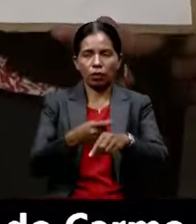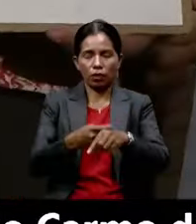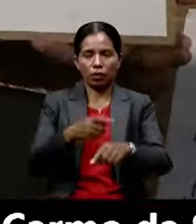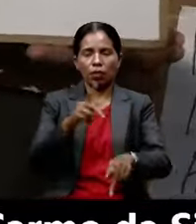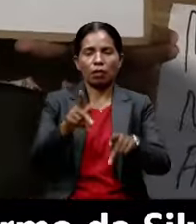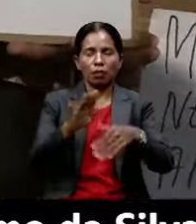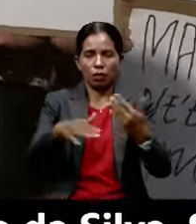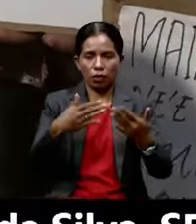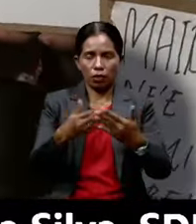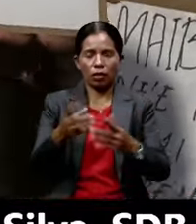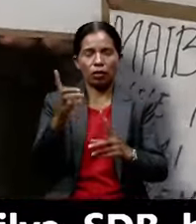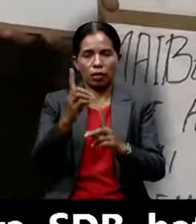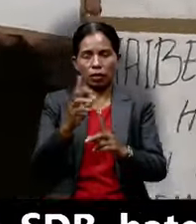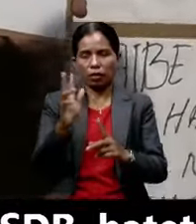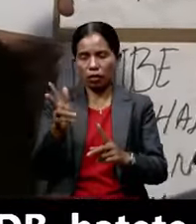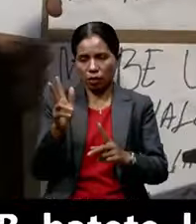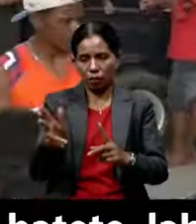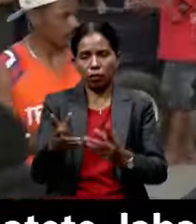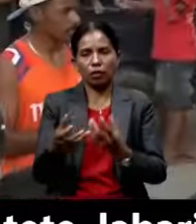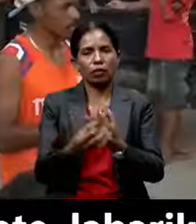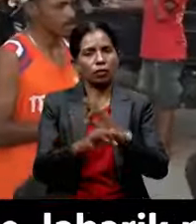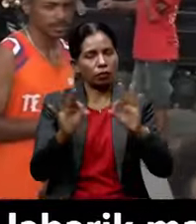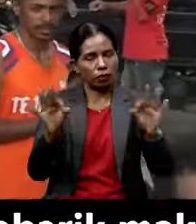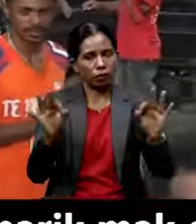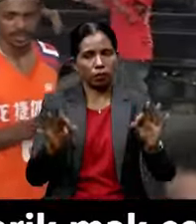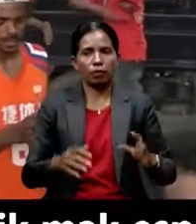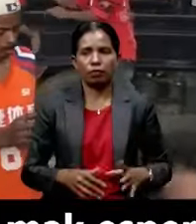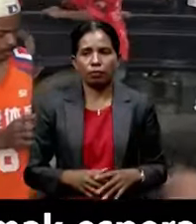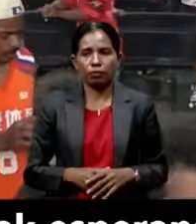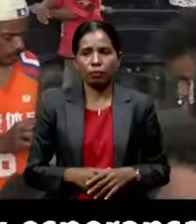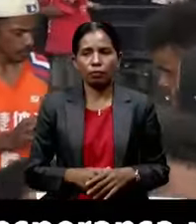comunidade cira, lorong tol nulu. Atuhamamuk, Fatin Refere. Abraão Amaral, Jacinto Fuka, GMN.